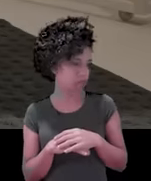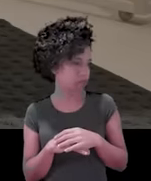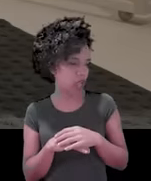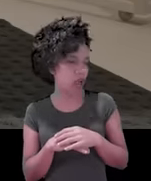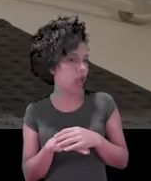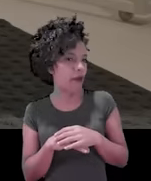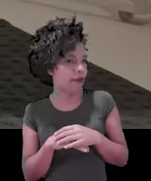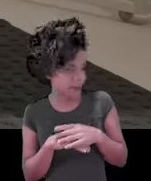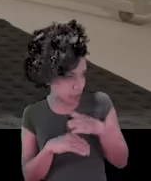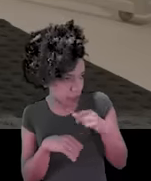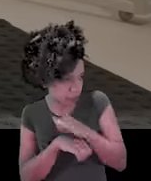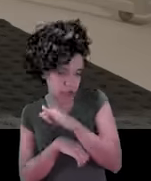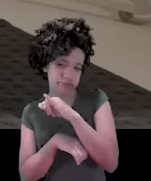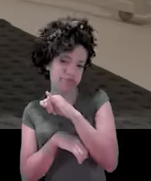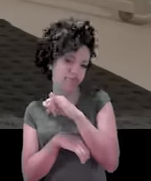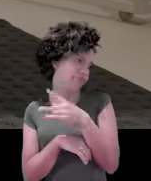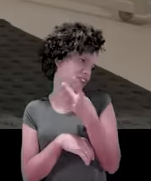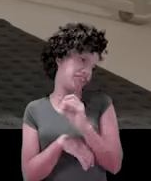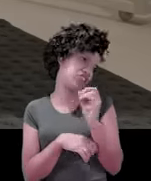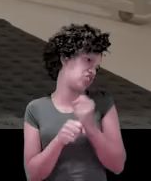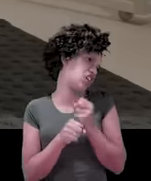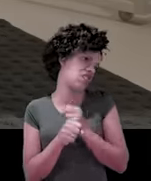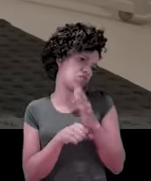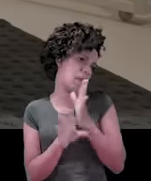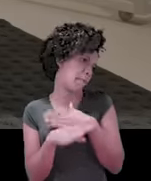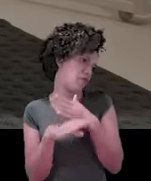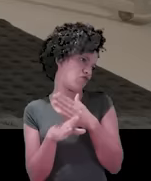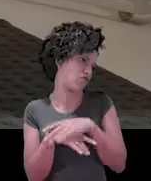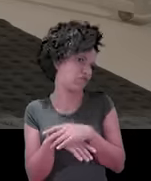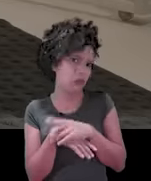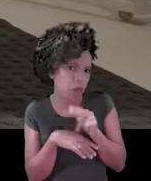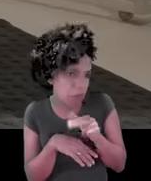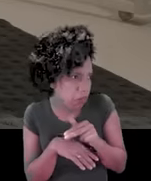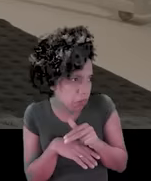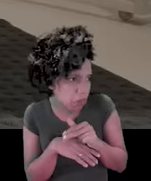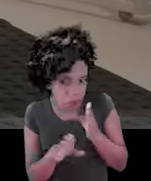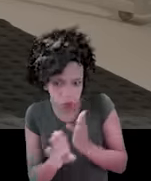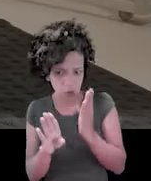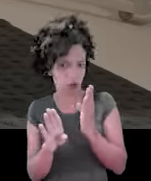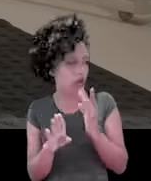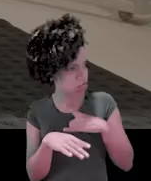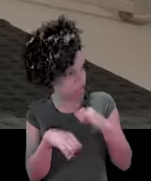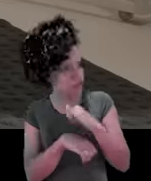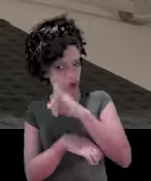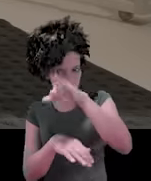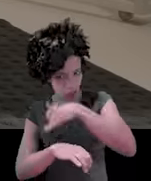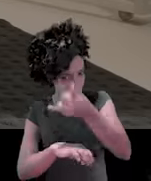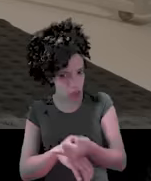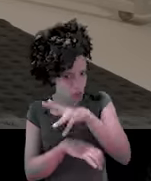tem tem avião tá perdido 20 anos 70 o que não encontrou cara e caiu na Amazônia